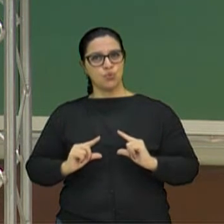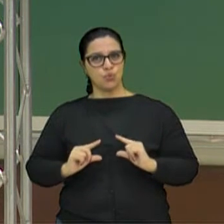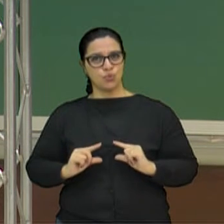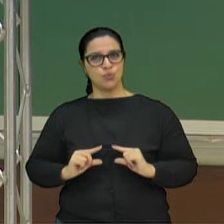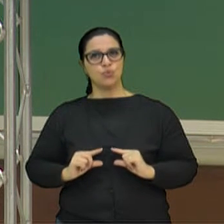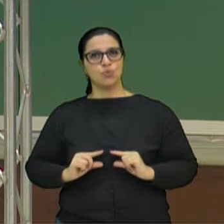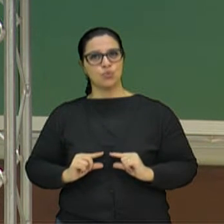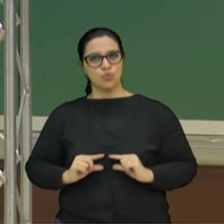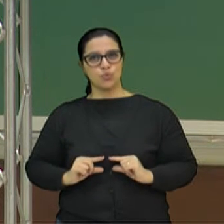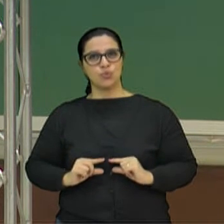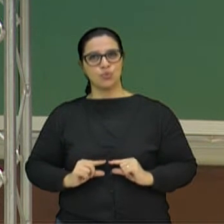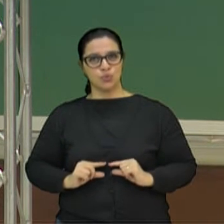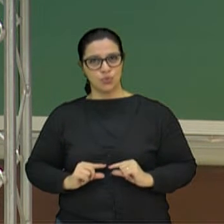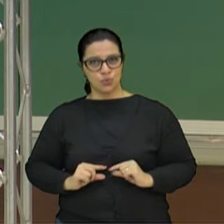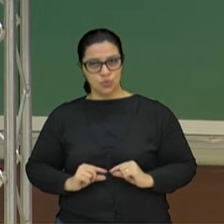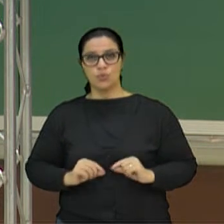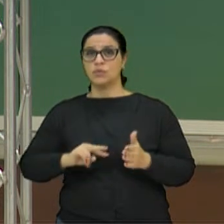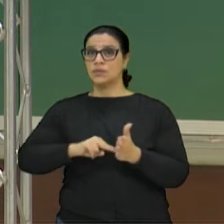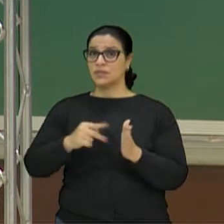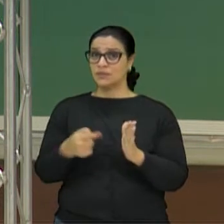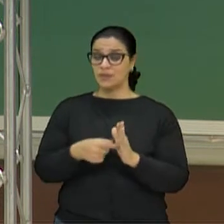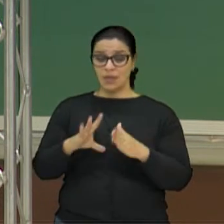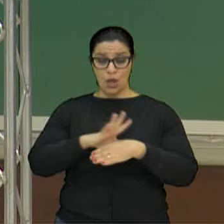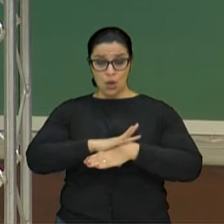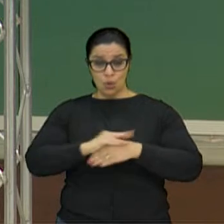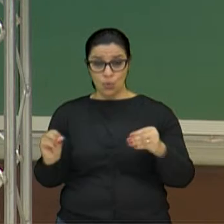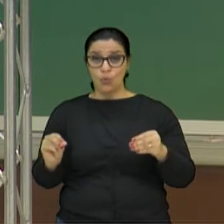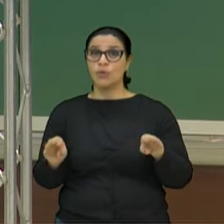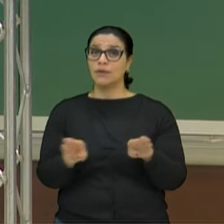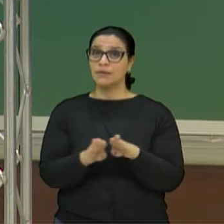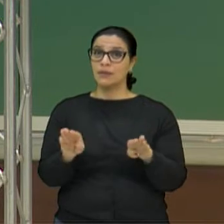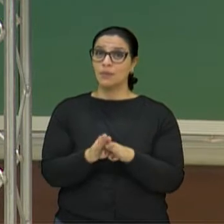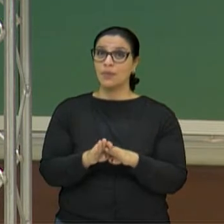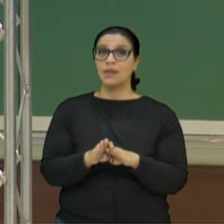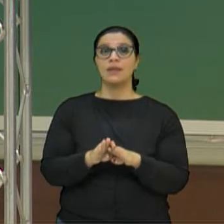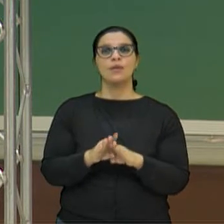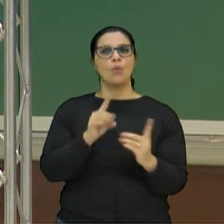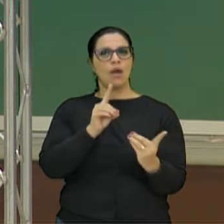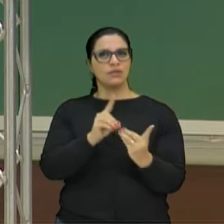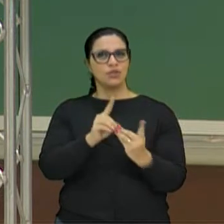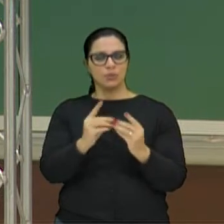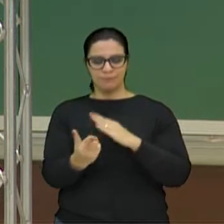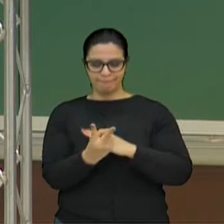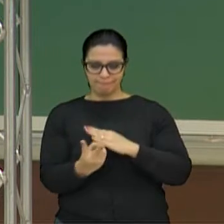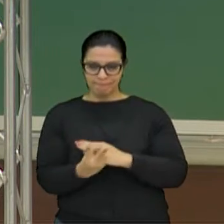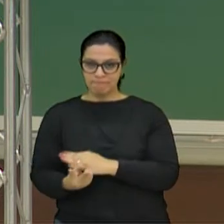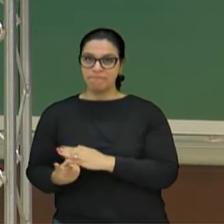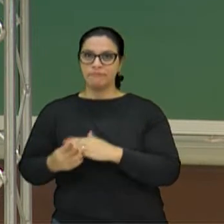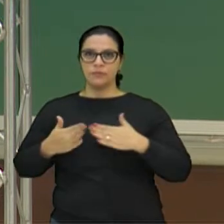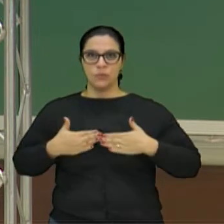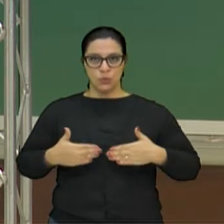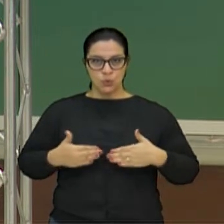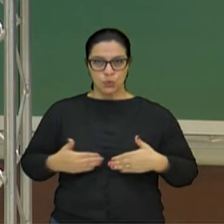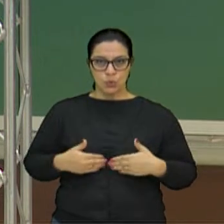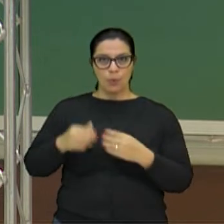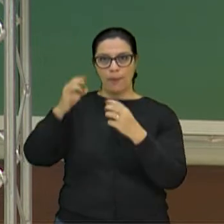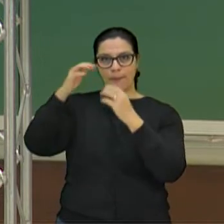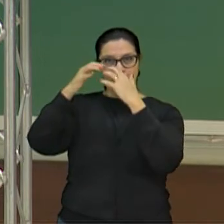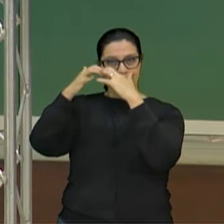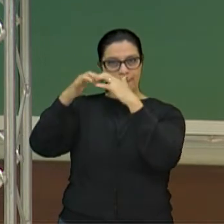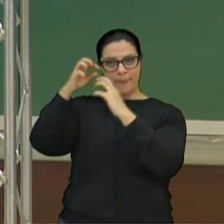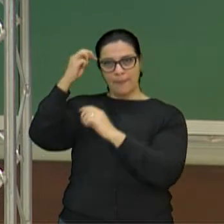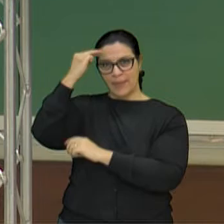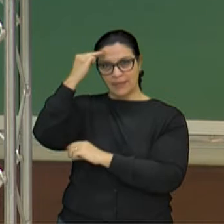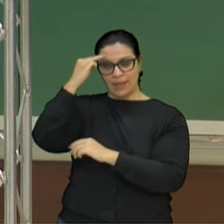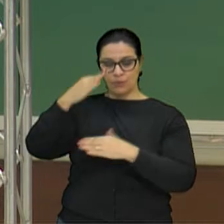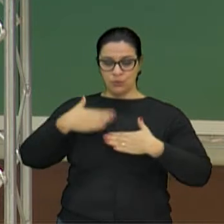trabalhando na cura ou no tratamento dessas tensões físicas, mentais e